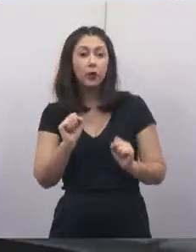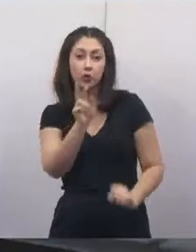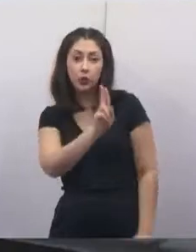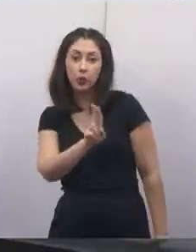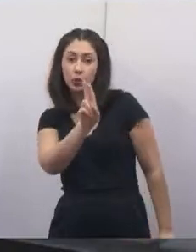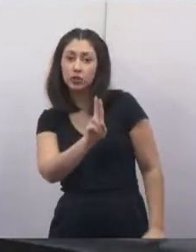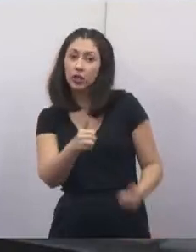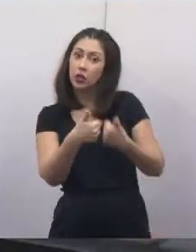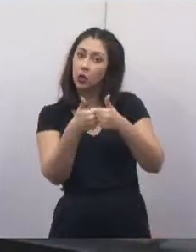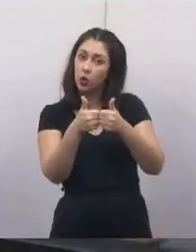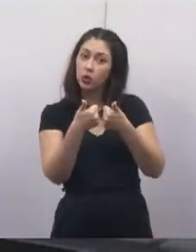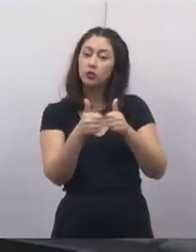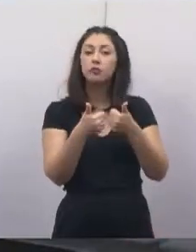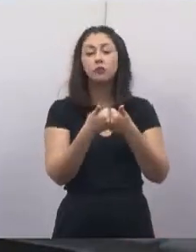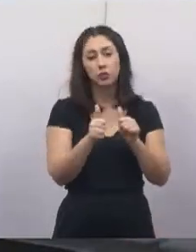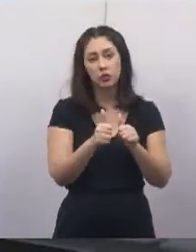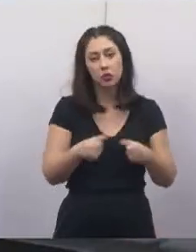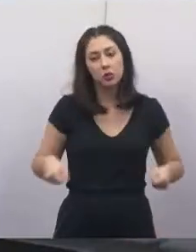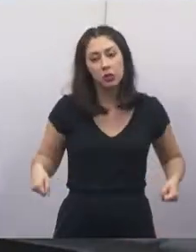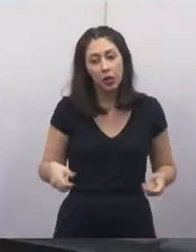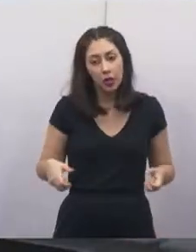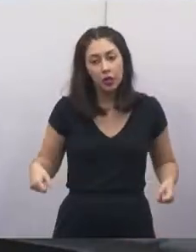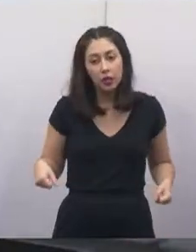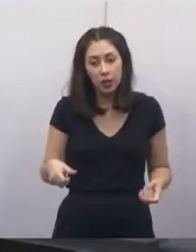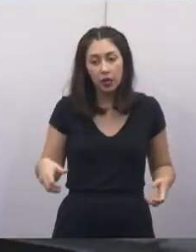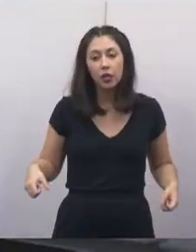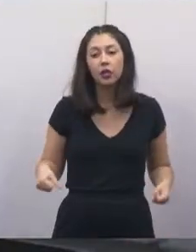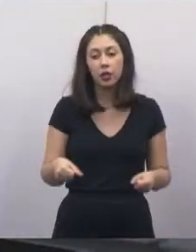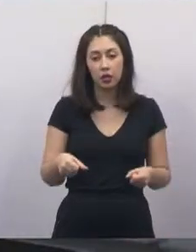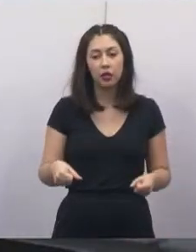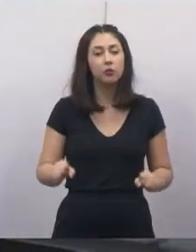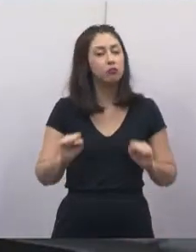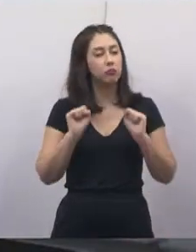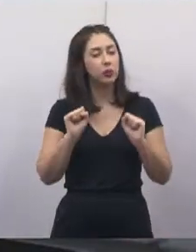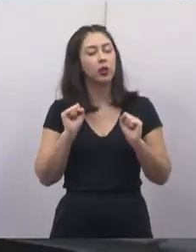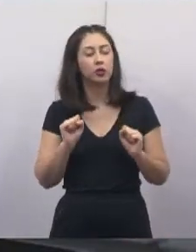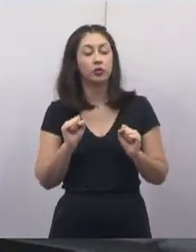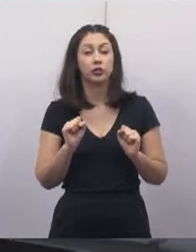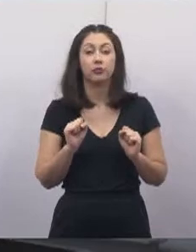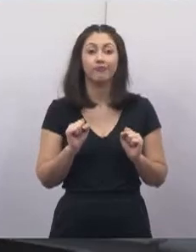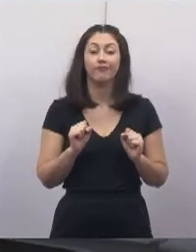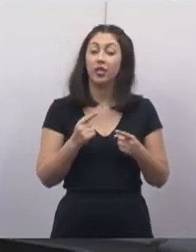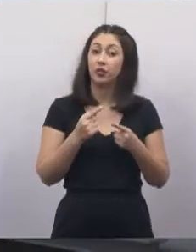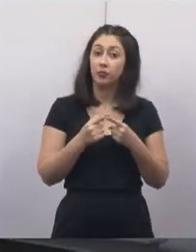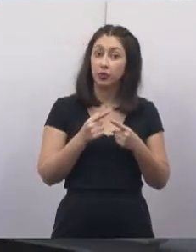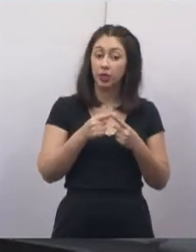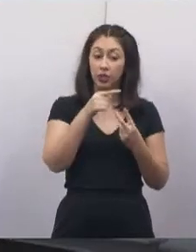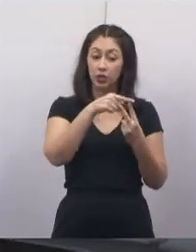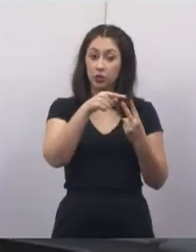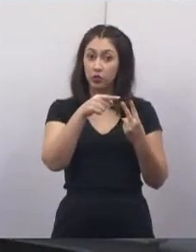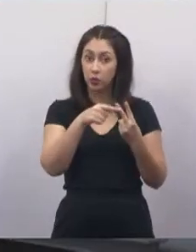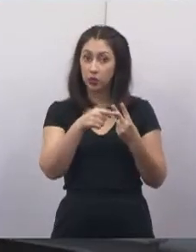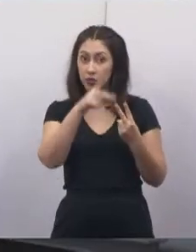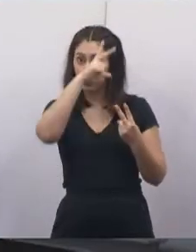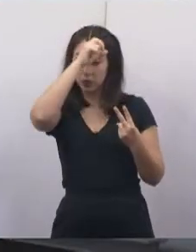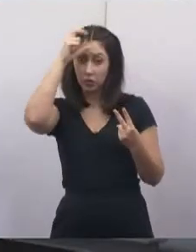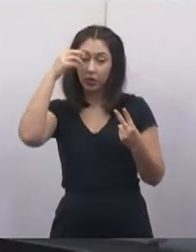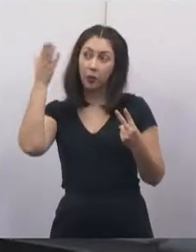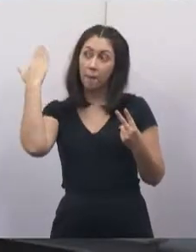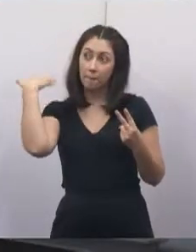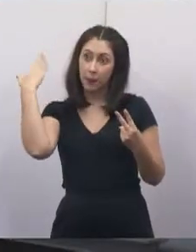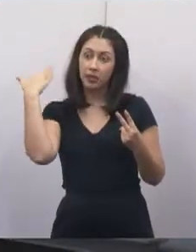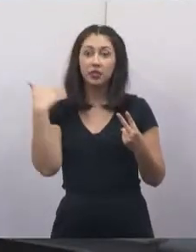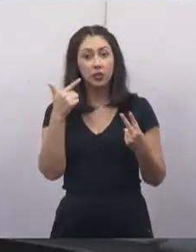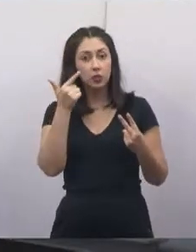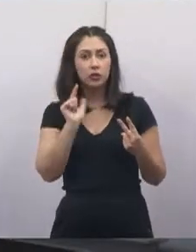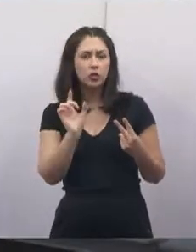da cidade nos ônibus e que tem que usam cadeira de rodas, isso deve a esses dois ex-prefeitos. Só para a gente reparar aqui